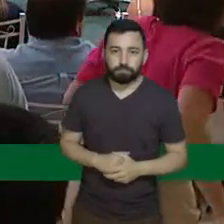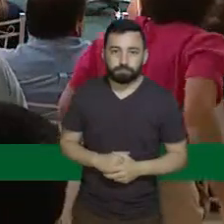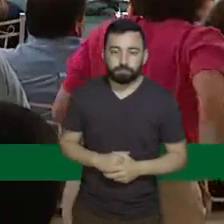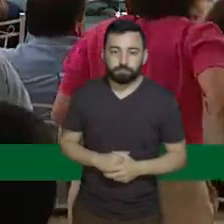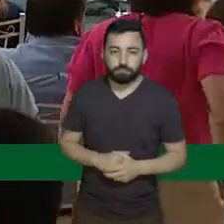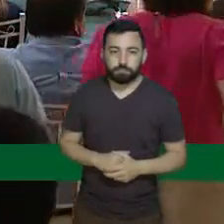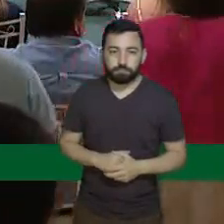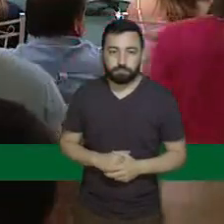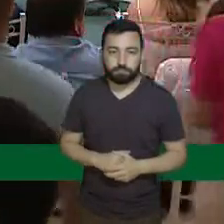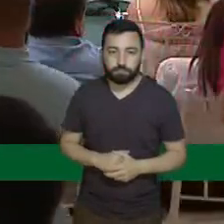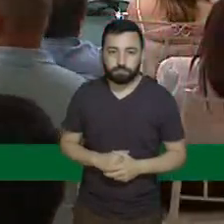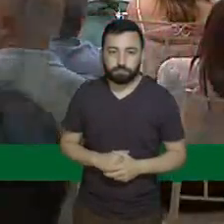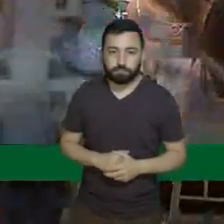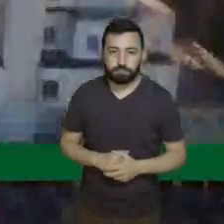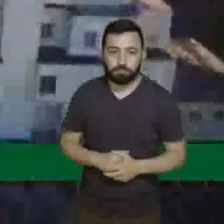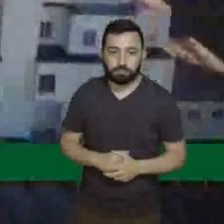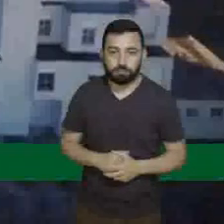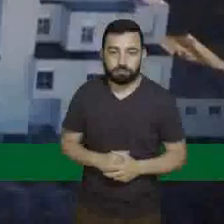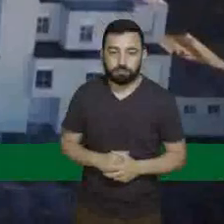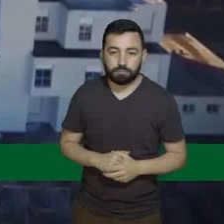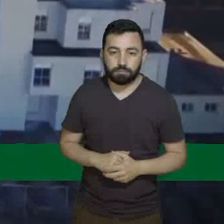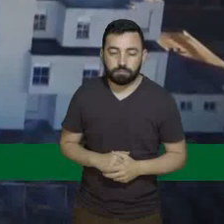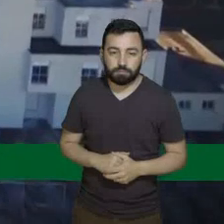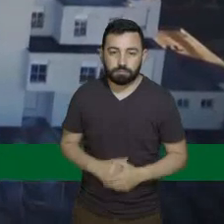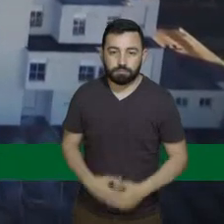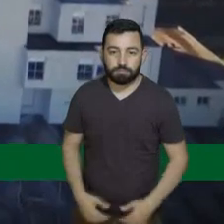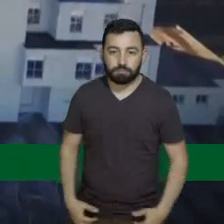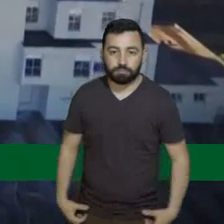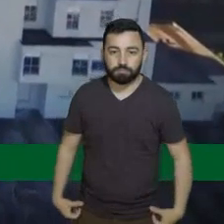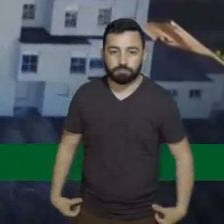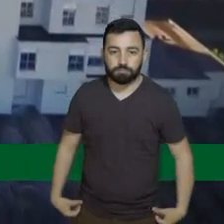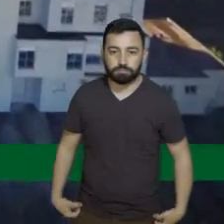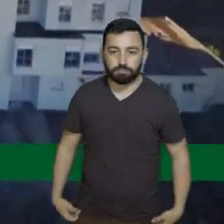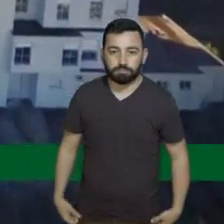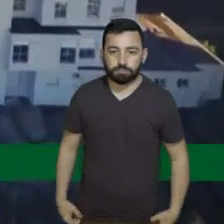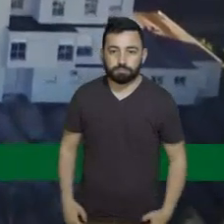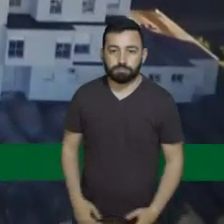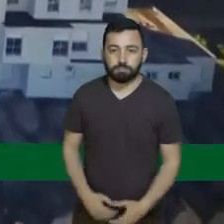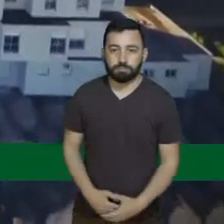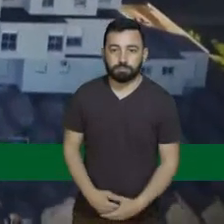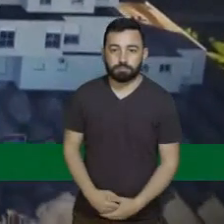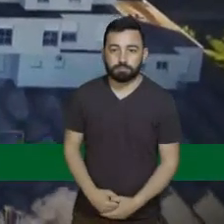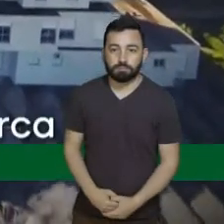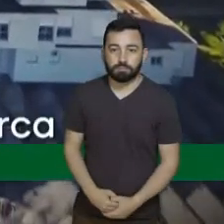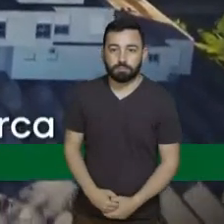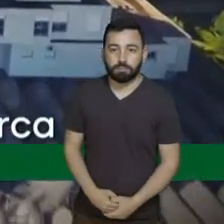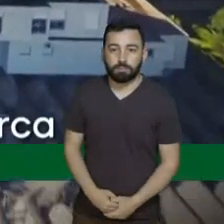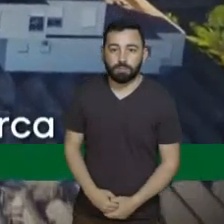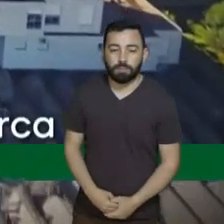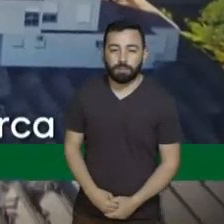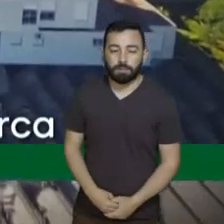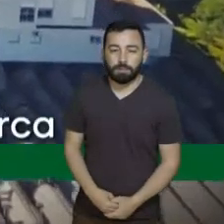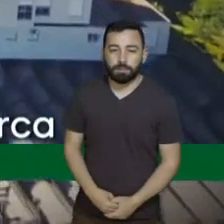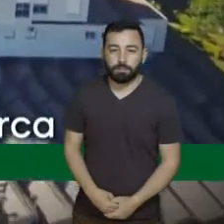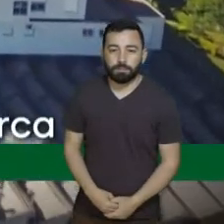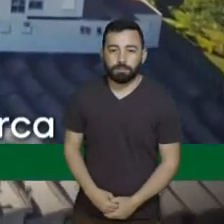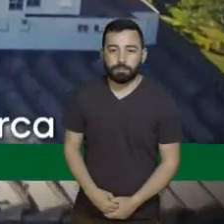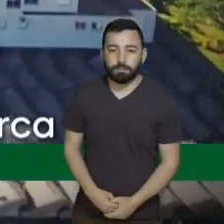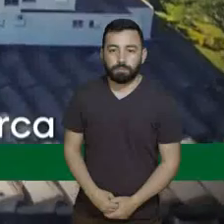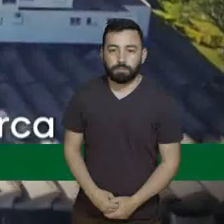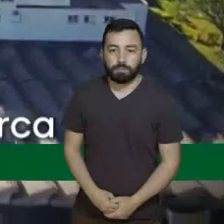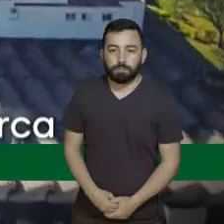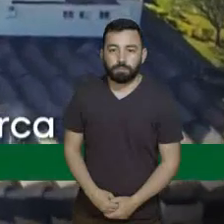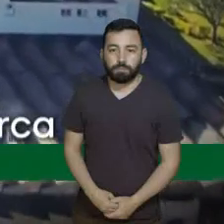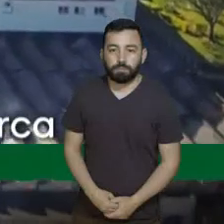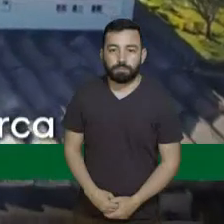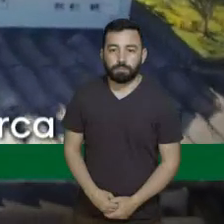Vamos ouvir um vídeo bem rapidinho. Administrado pela Associação Hospitalar Lenoir Vargas Ferreira. Atende mais de 130